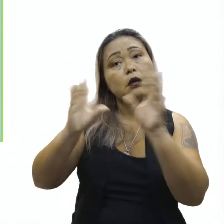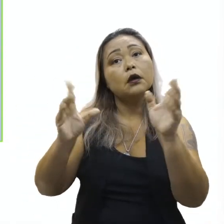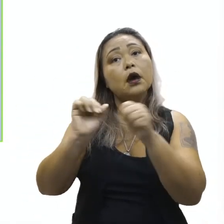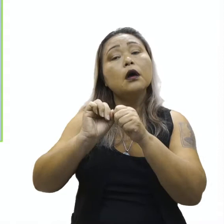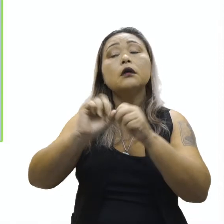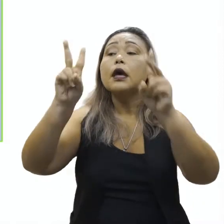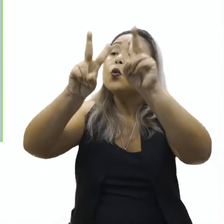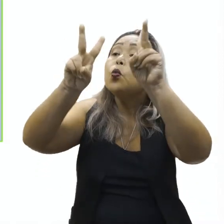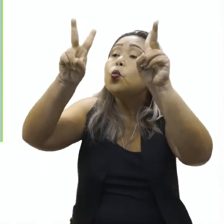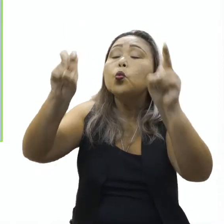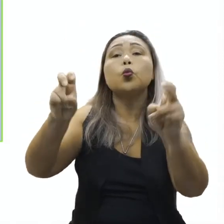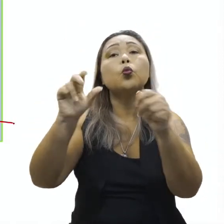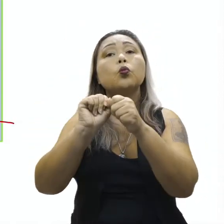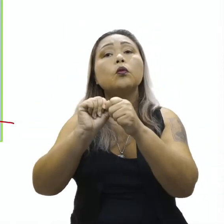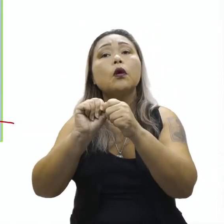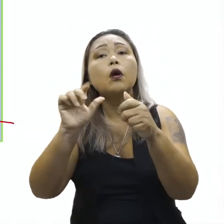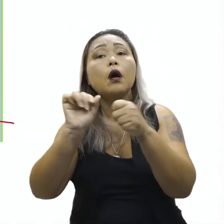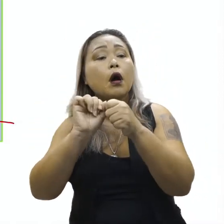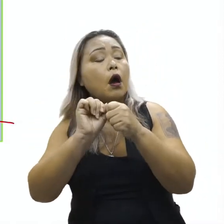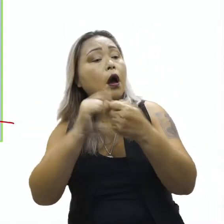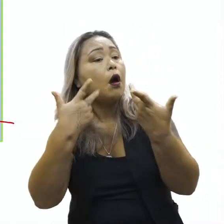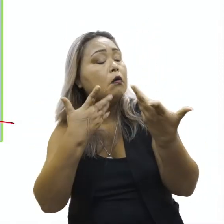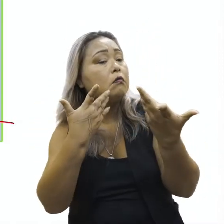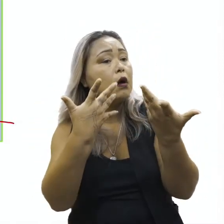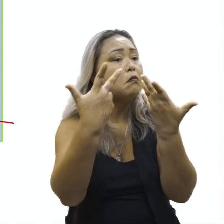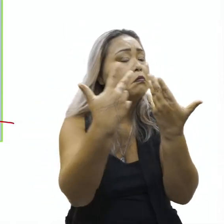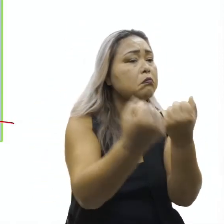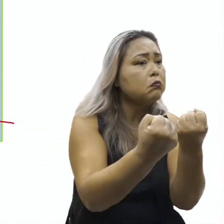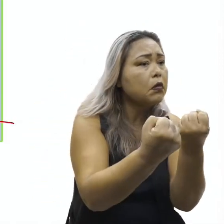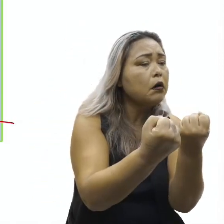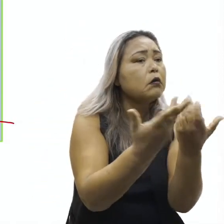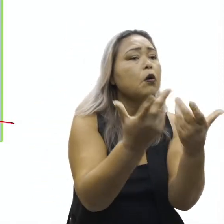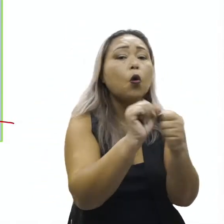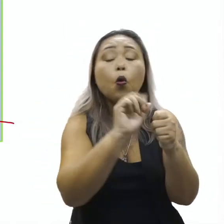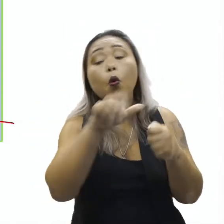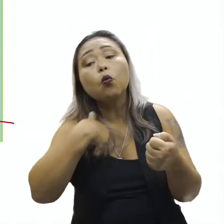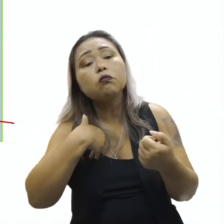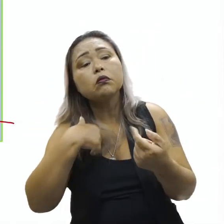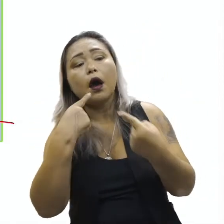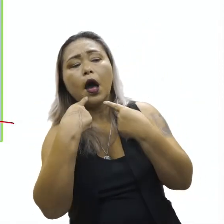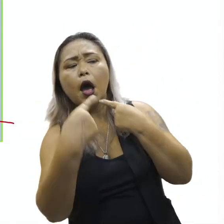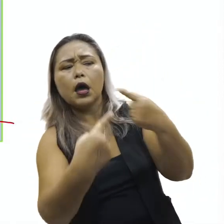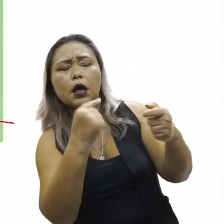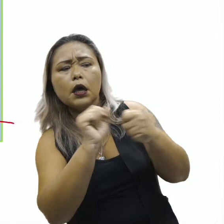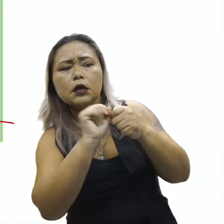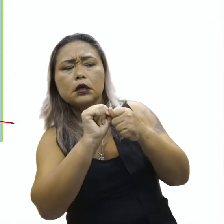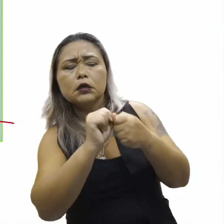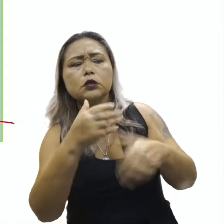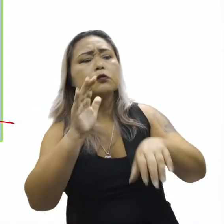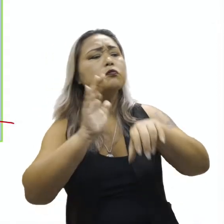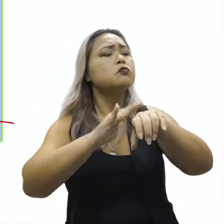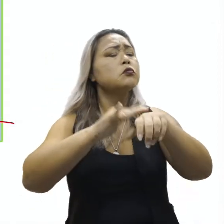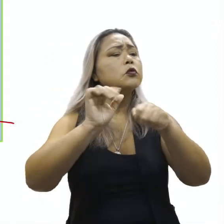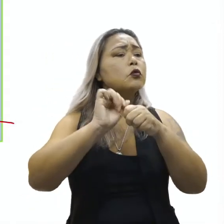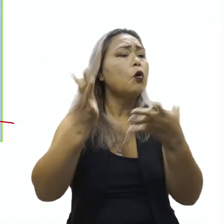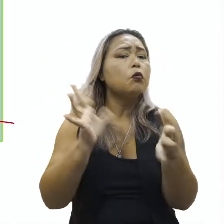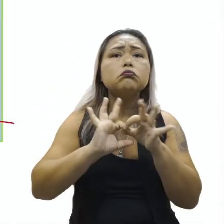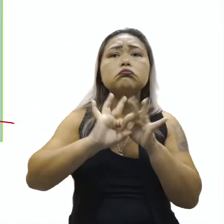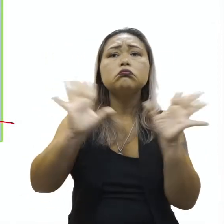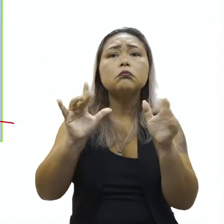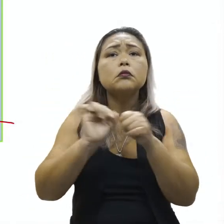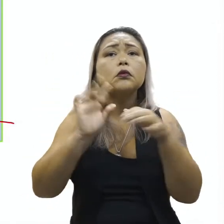tema a defesa ou a crítica dos ideais liberais. Então, o liberalismo ele passou a fazer